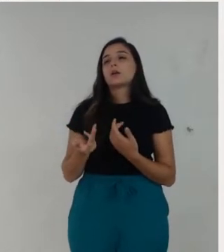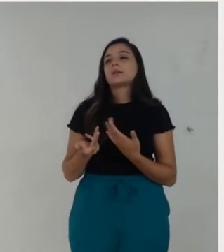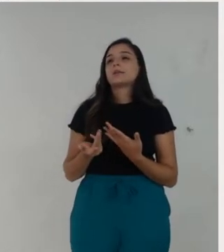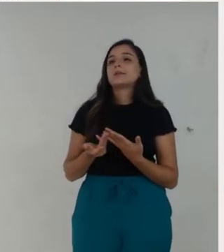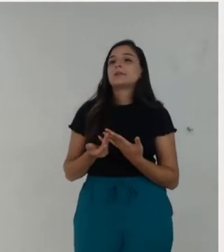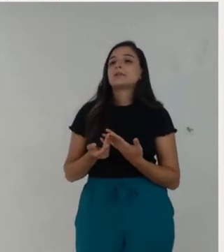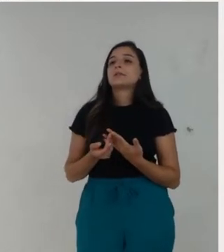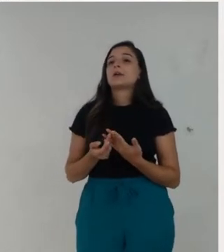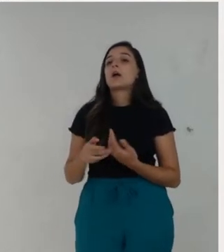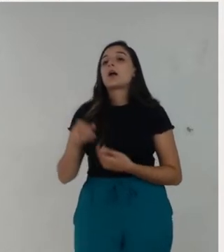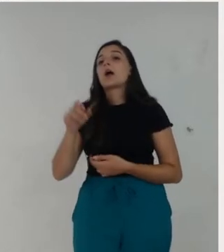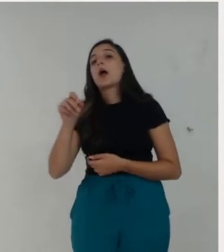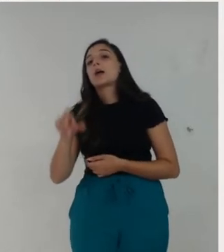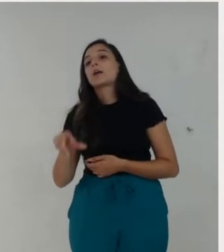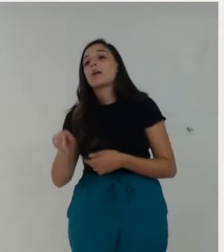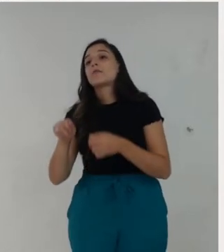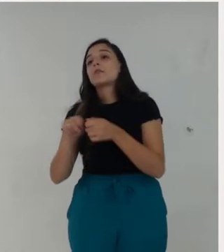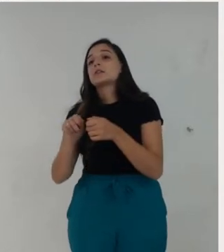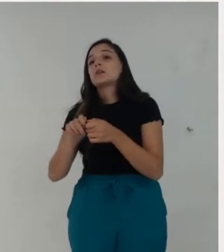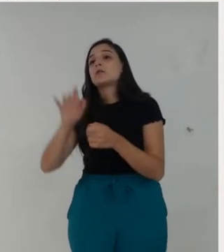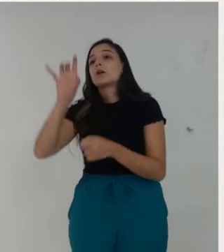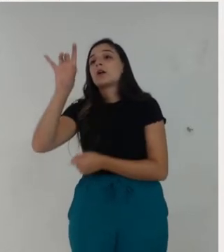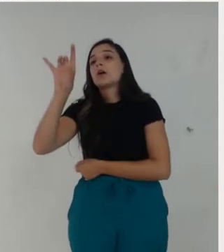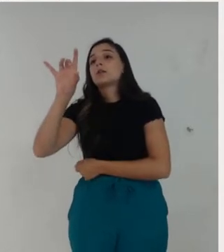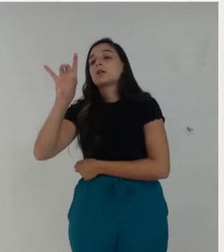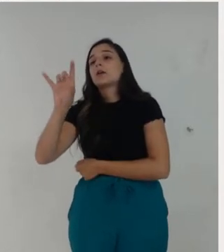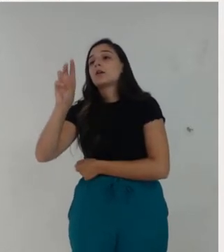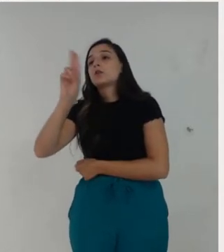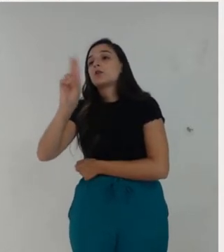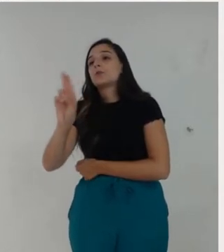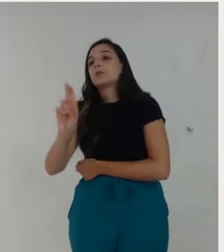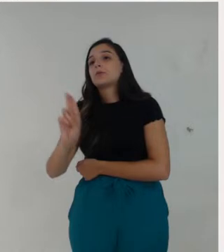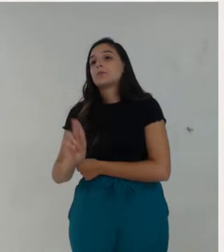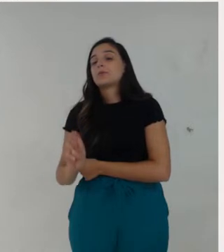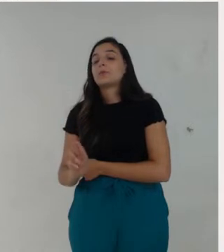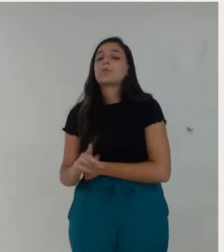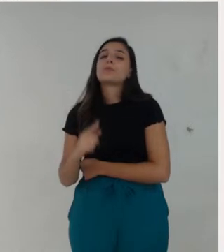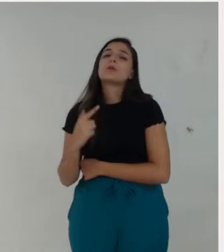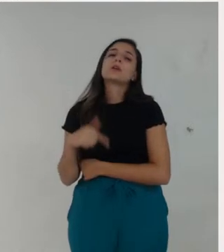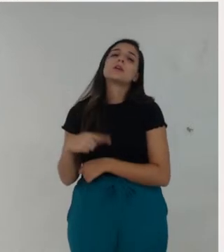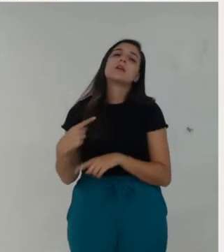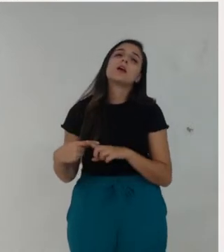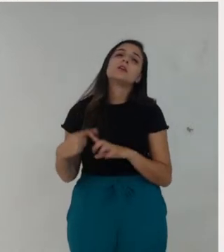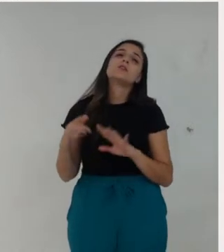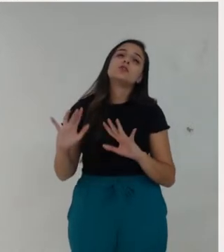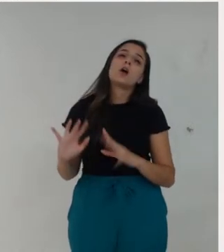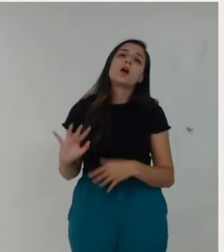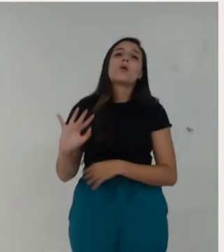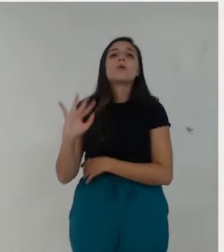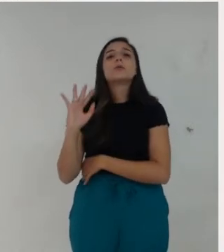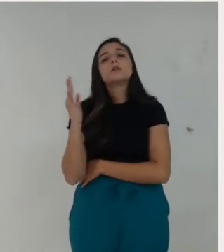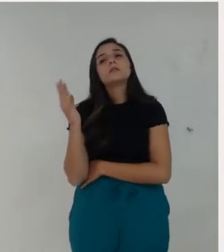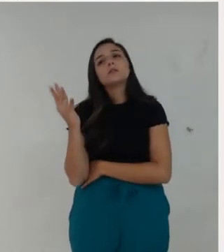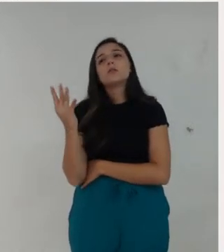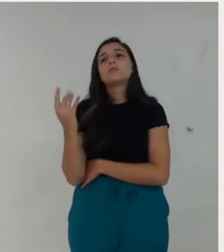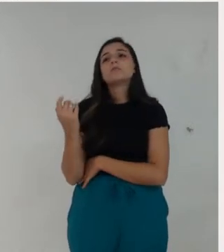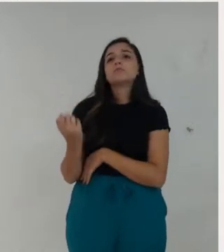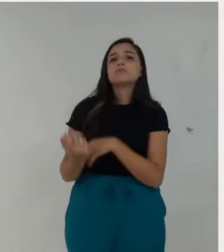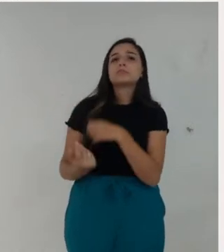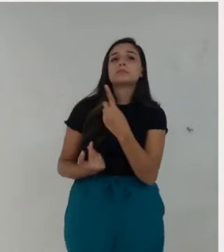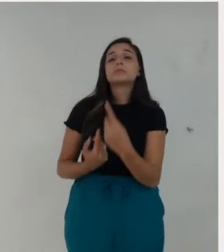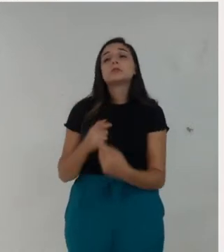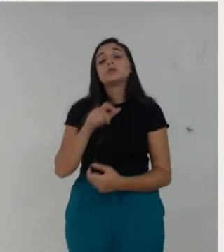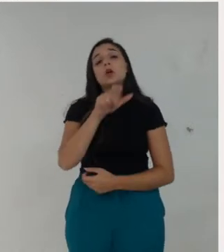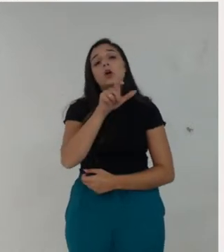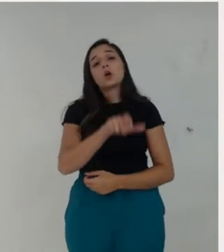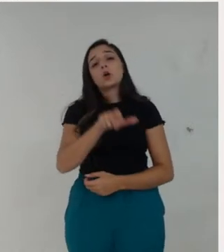quem está fazendo cada verbete? Porque aconteceu, né, uma ou duas vezes, de dois